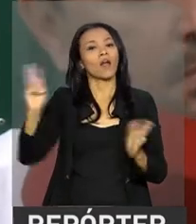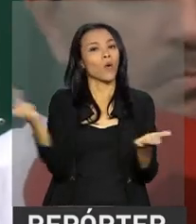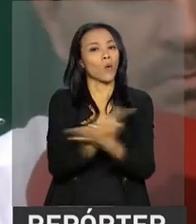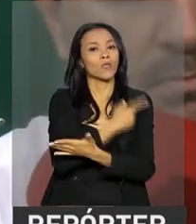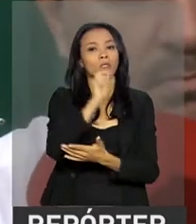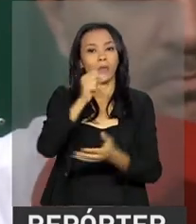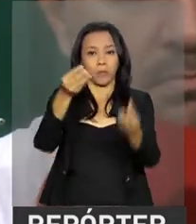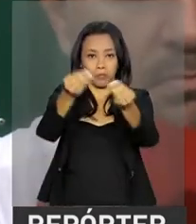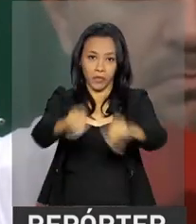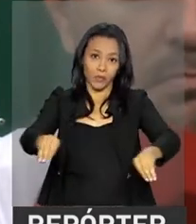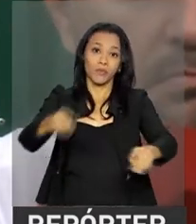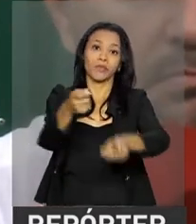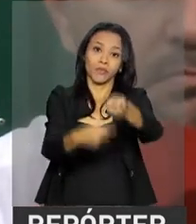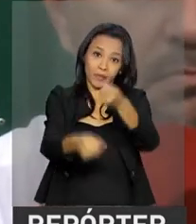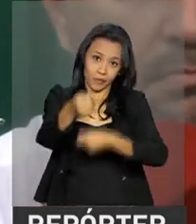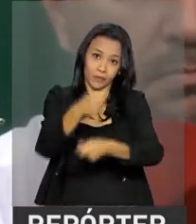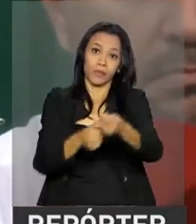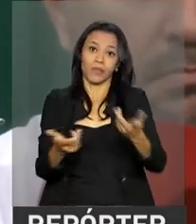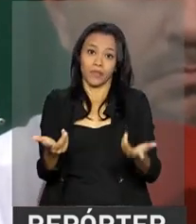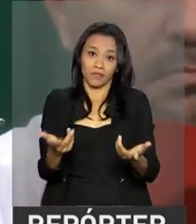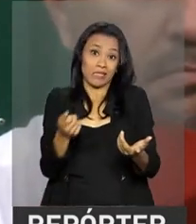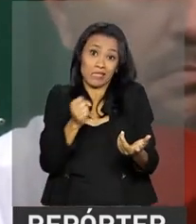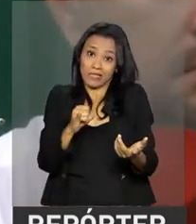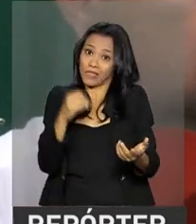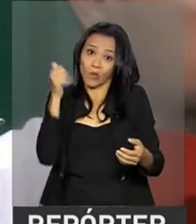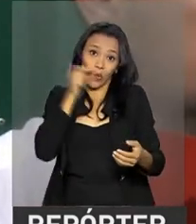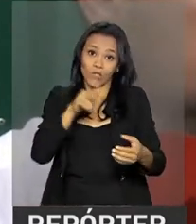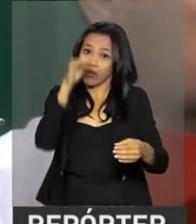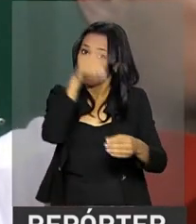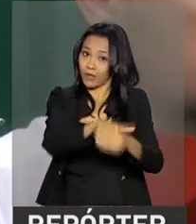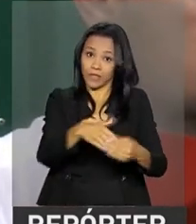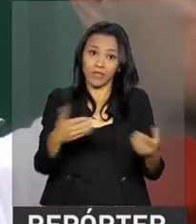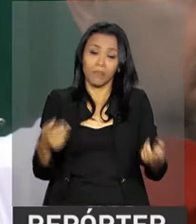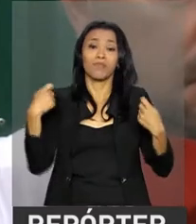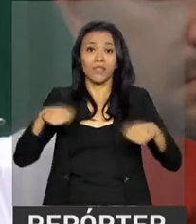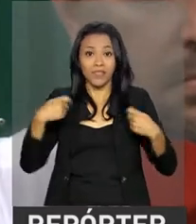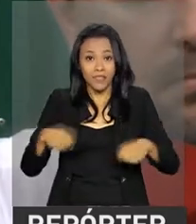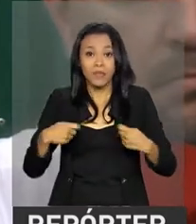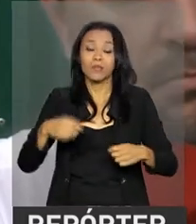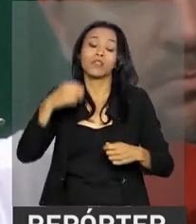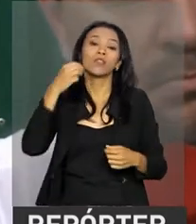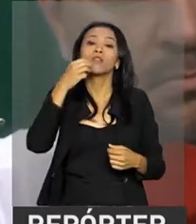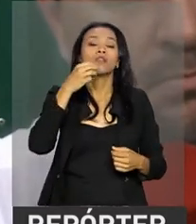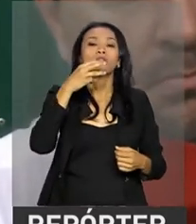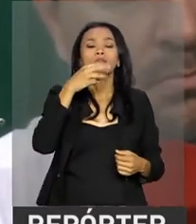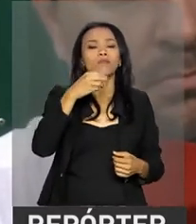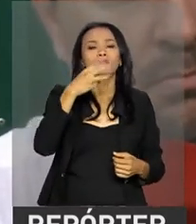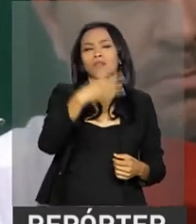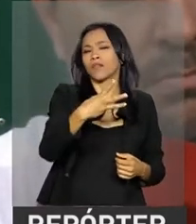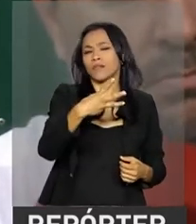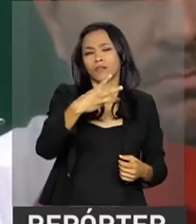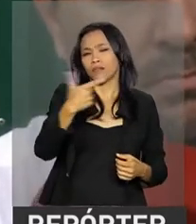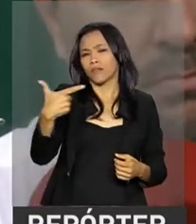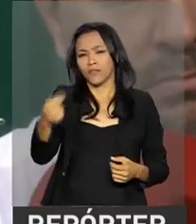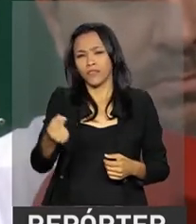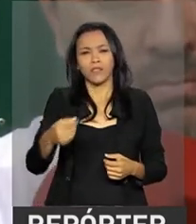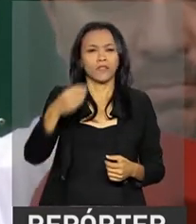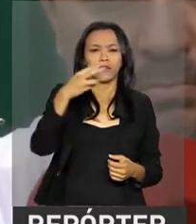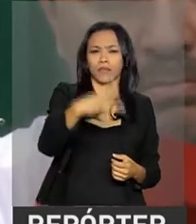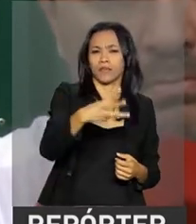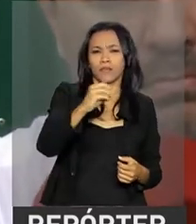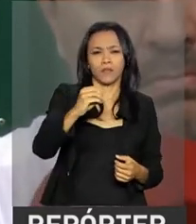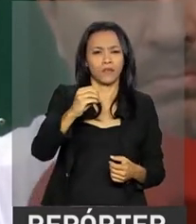portanto não podemos arriscar nós temos que ir para essa votação com 320 e 330 deputados comprometidos em votar a reforma